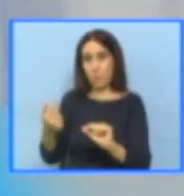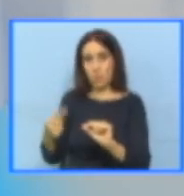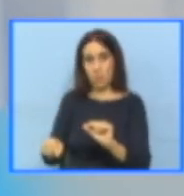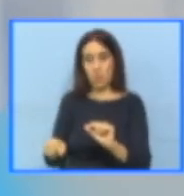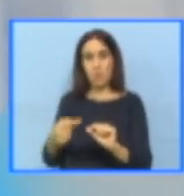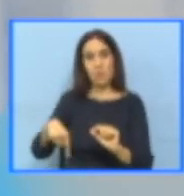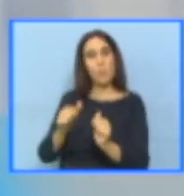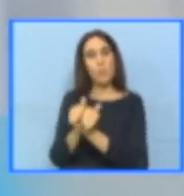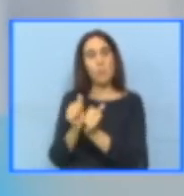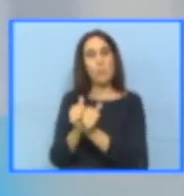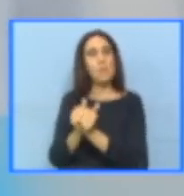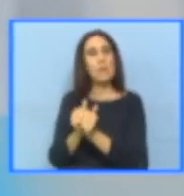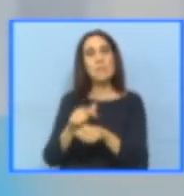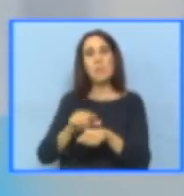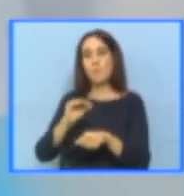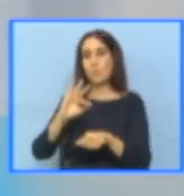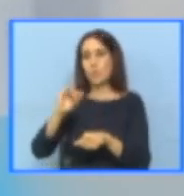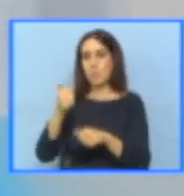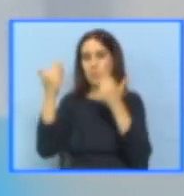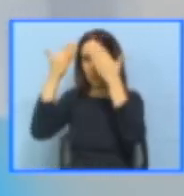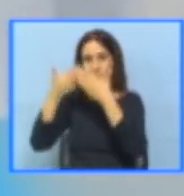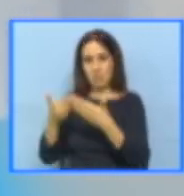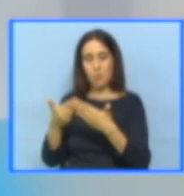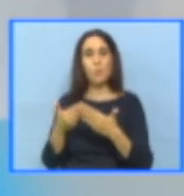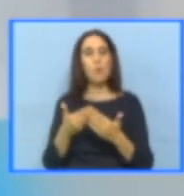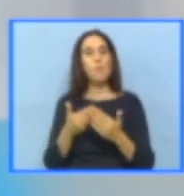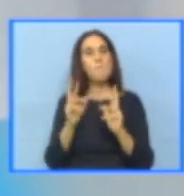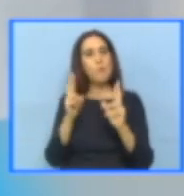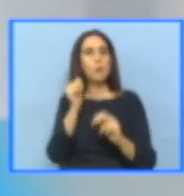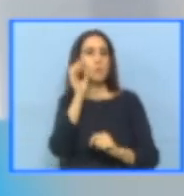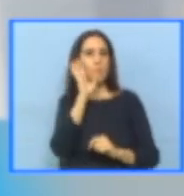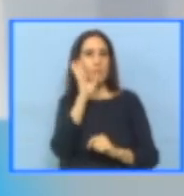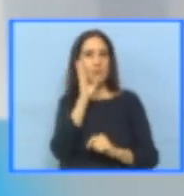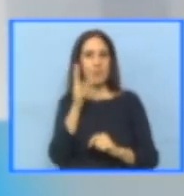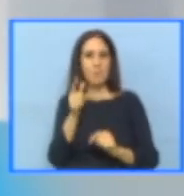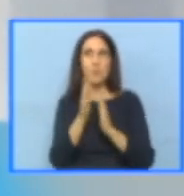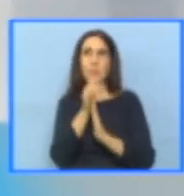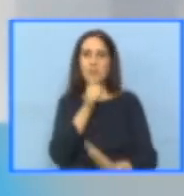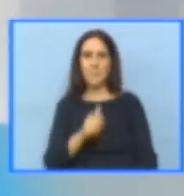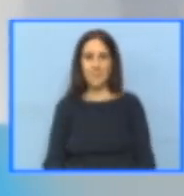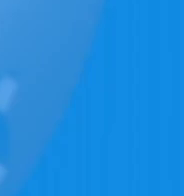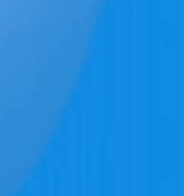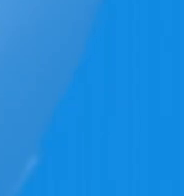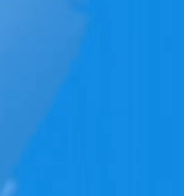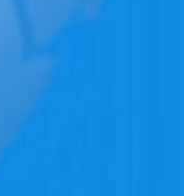onde lhe fazemos companhia pelas 22h45. Votos de boa tarde e até amanhã, se Deus quiser.